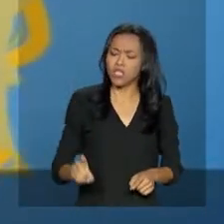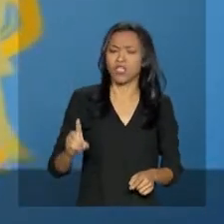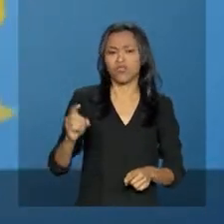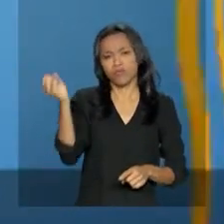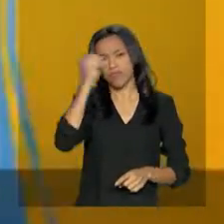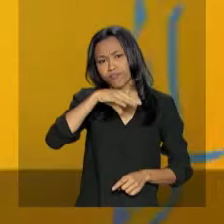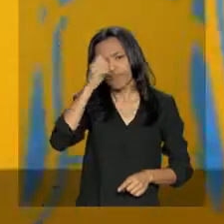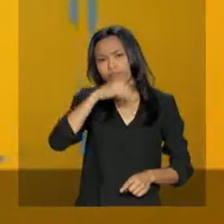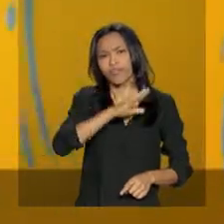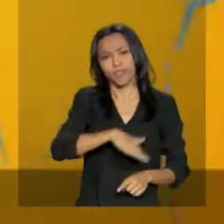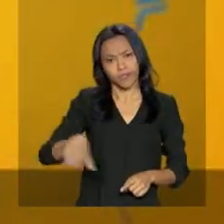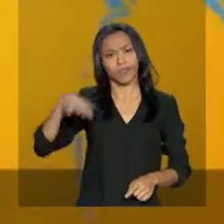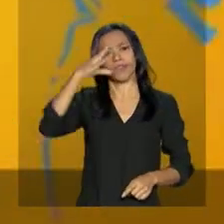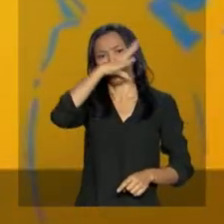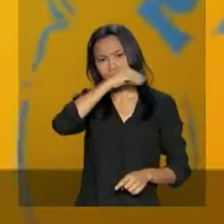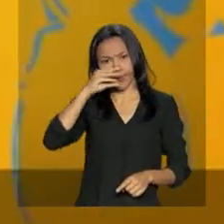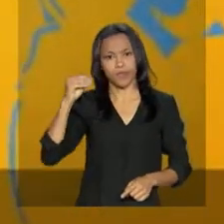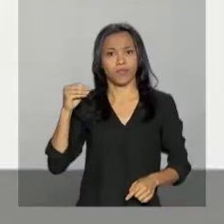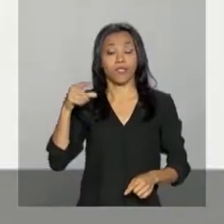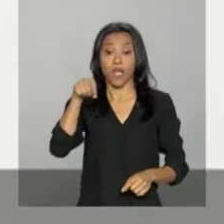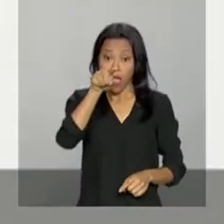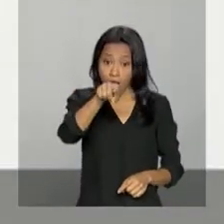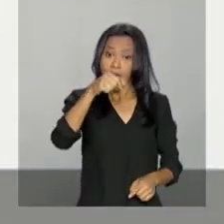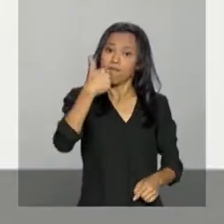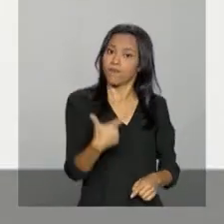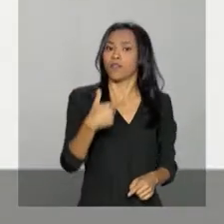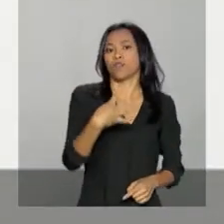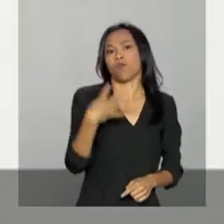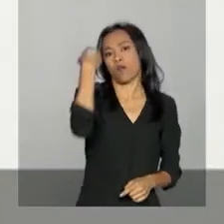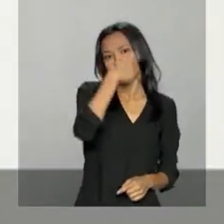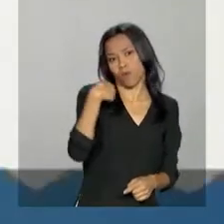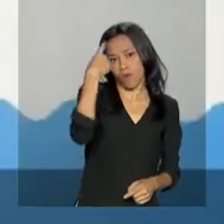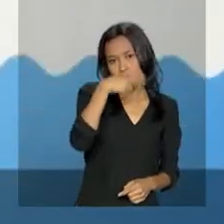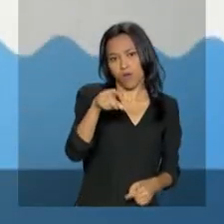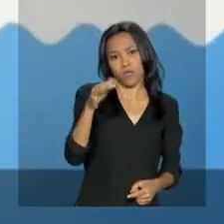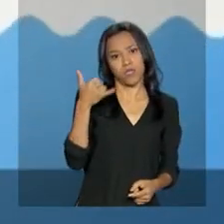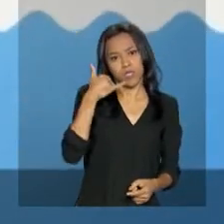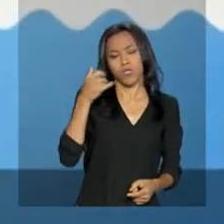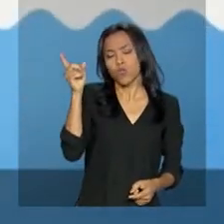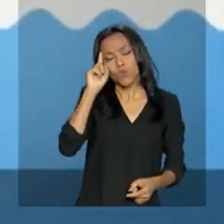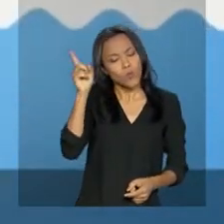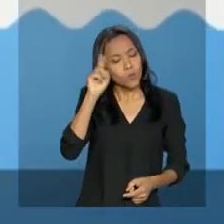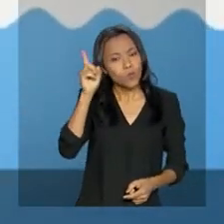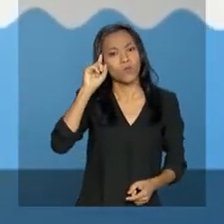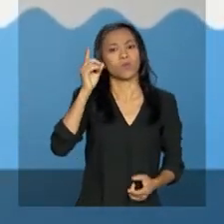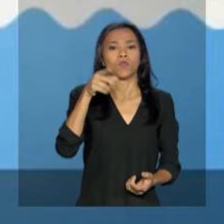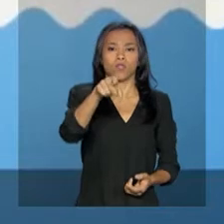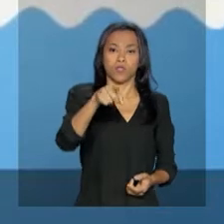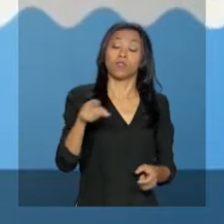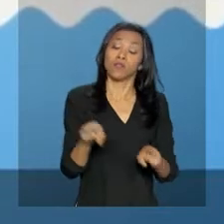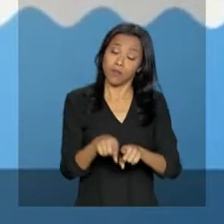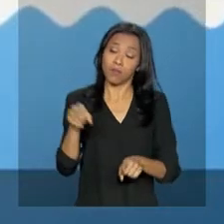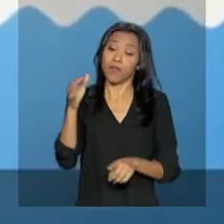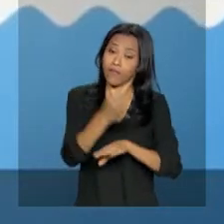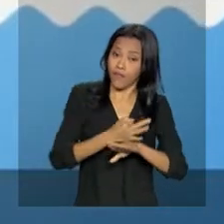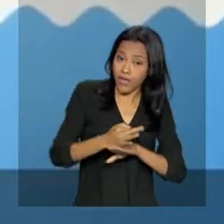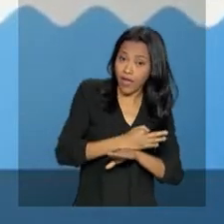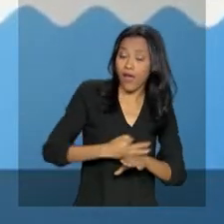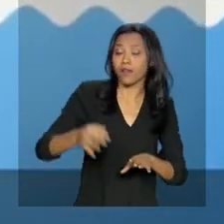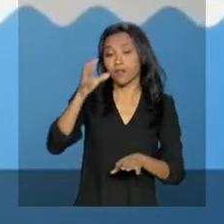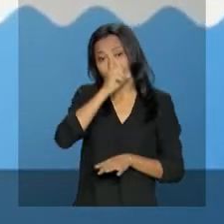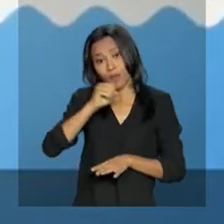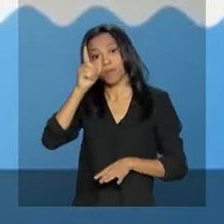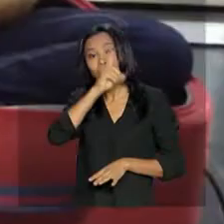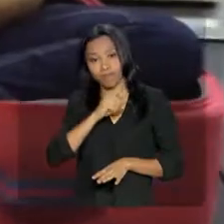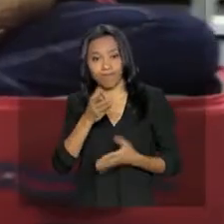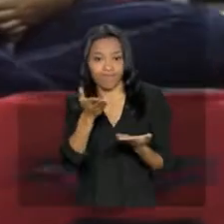adolescentes. O serviço funciona 24 horas por dia, todos os dias, inclusive feriados e finais